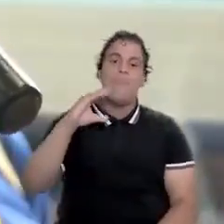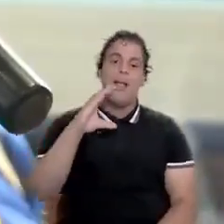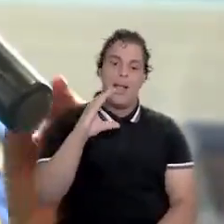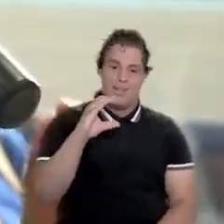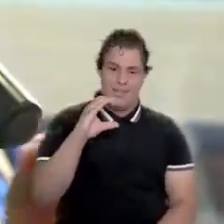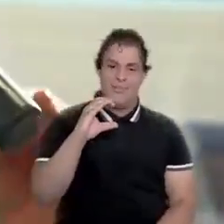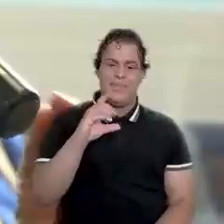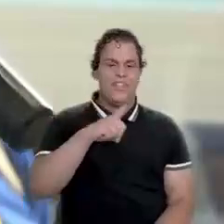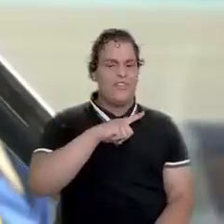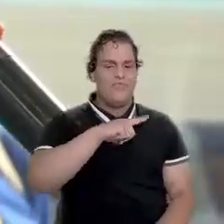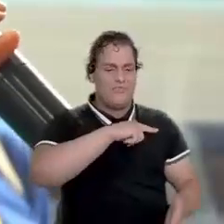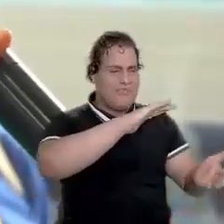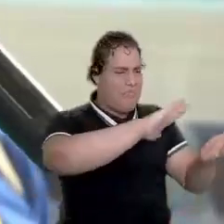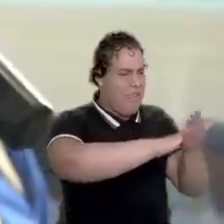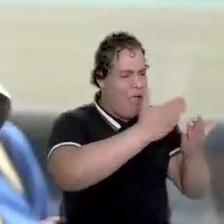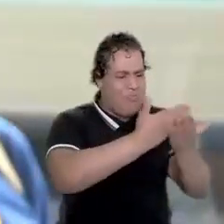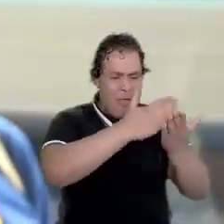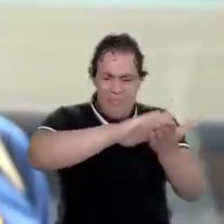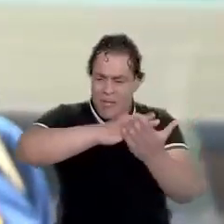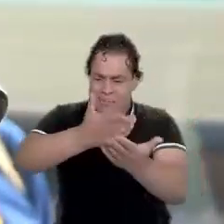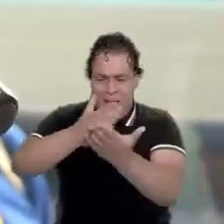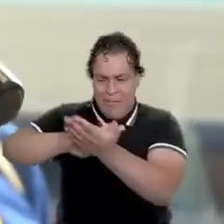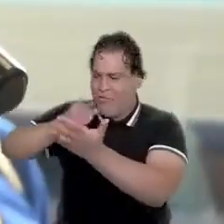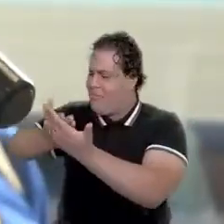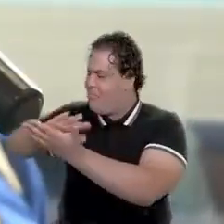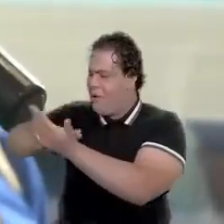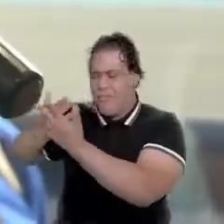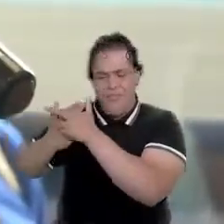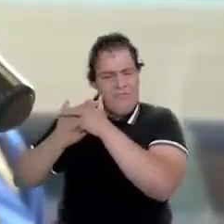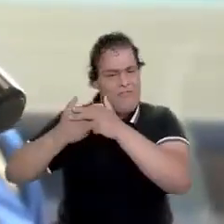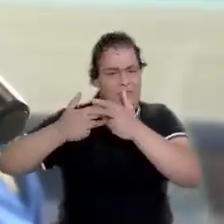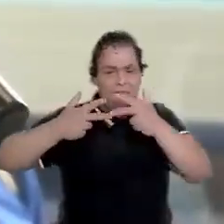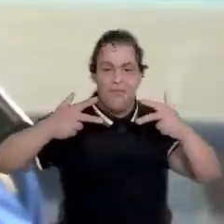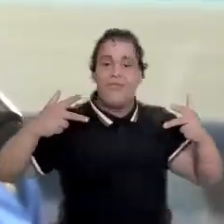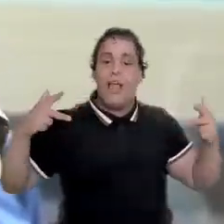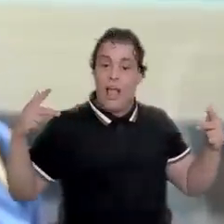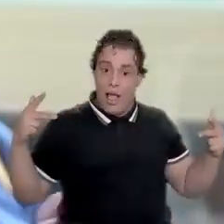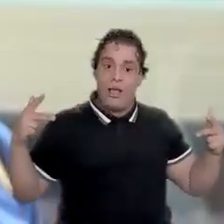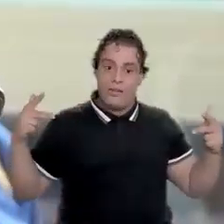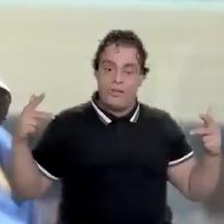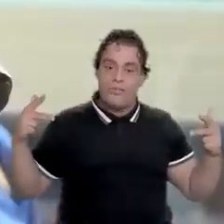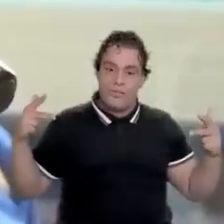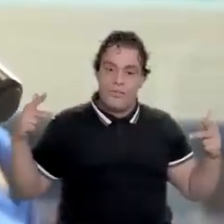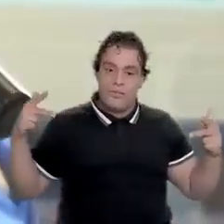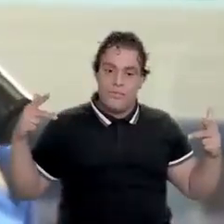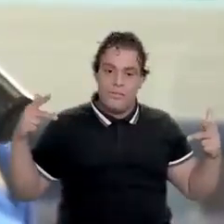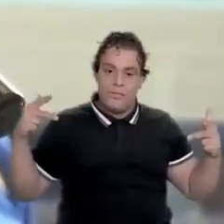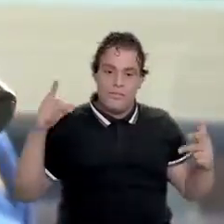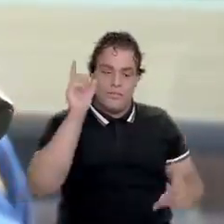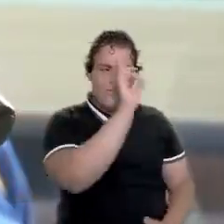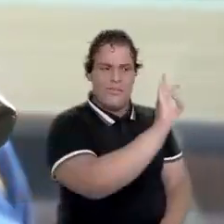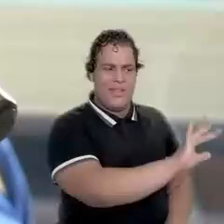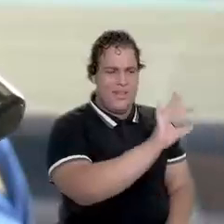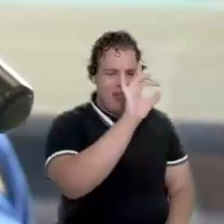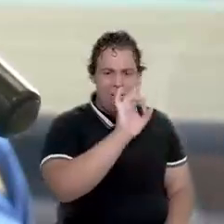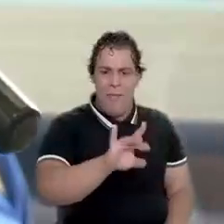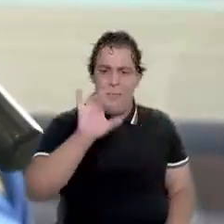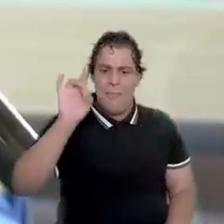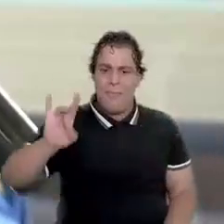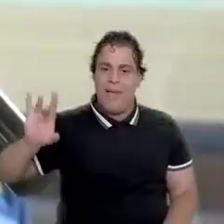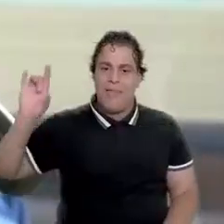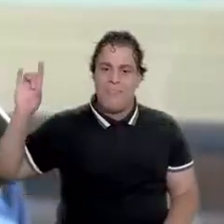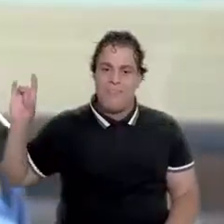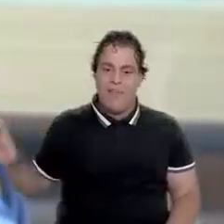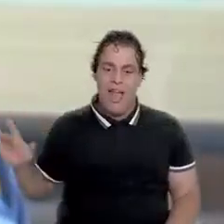dezenas de interpretações, porque a aldravia tem essa vantagem de cada um interpretar de